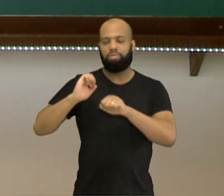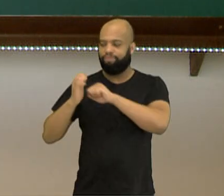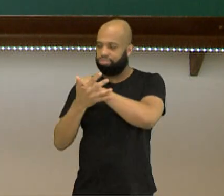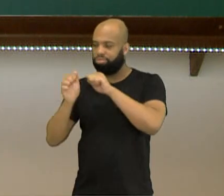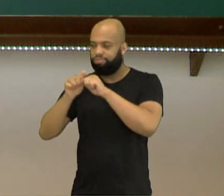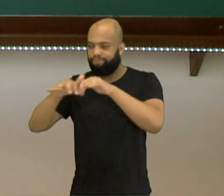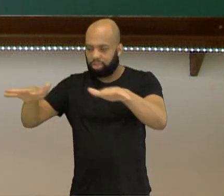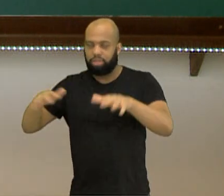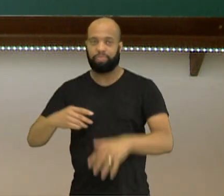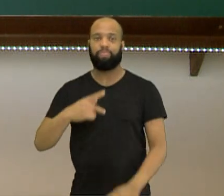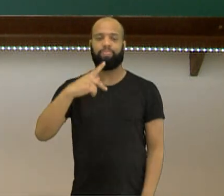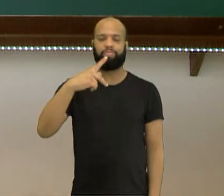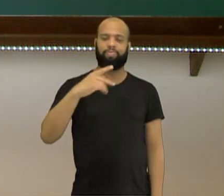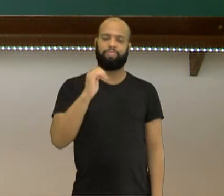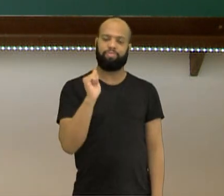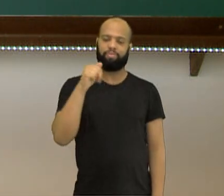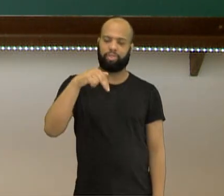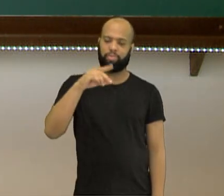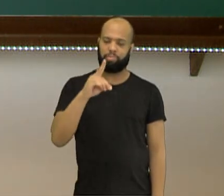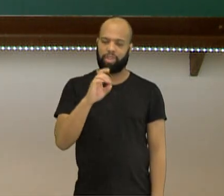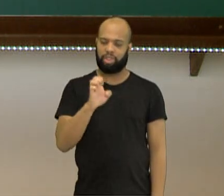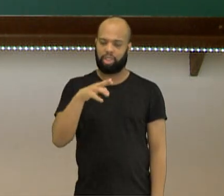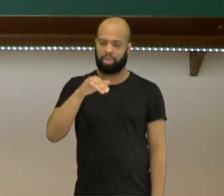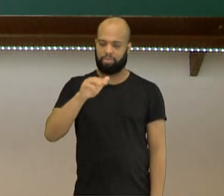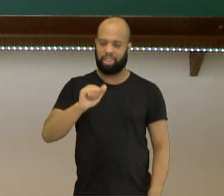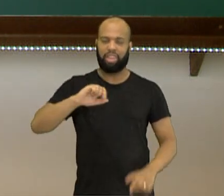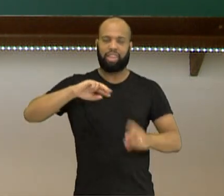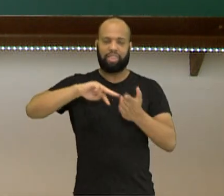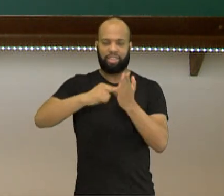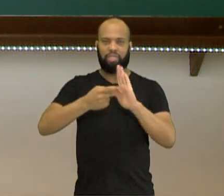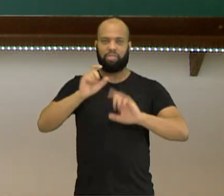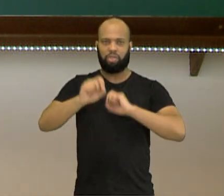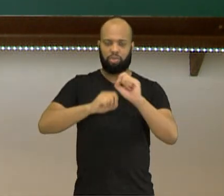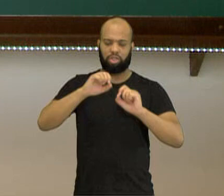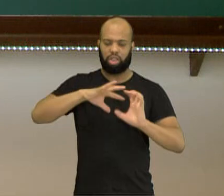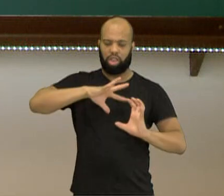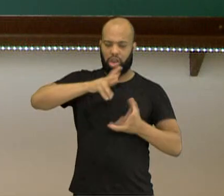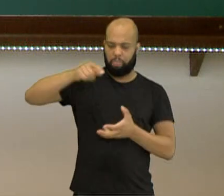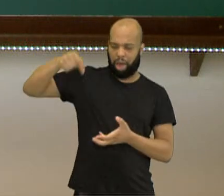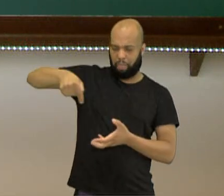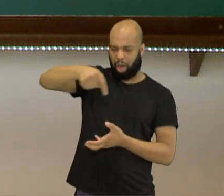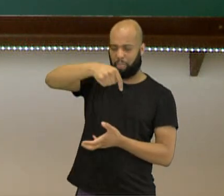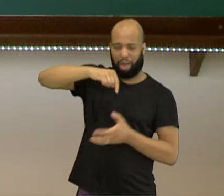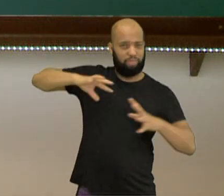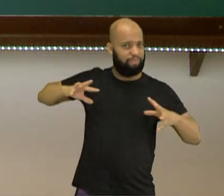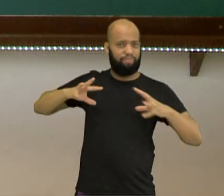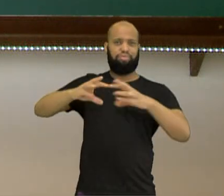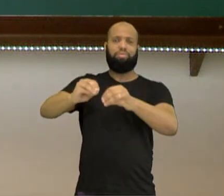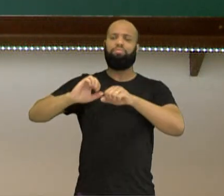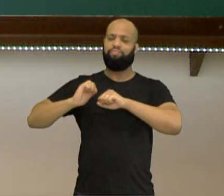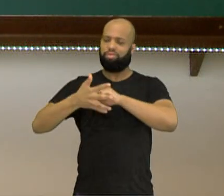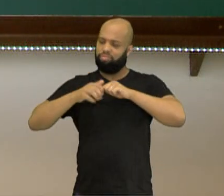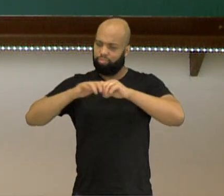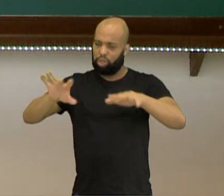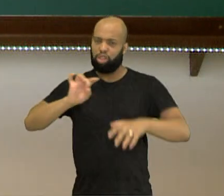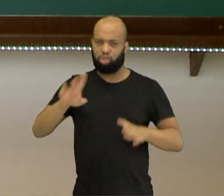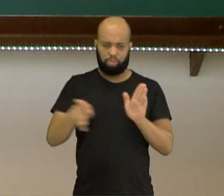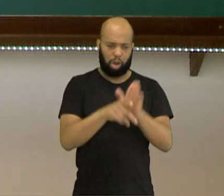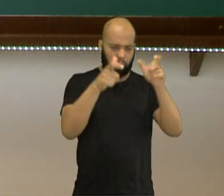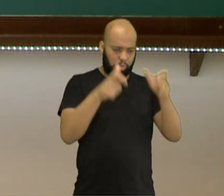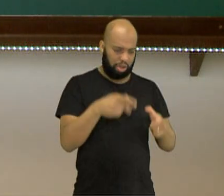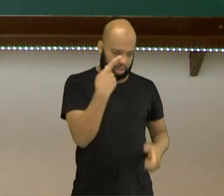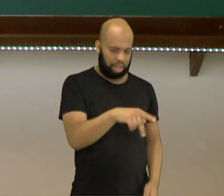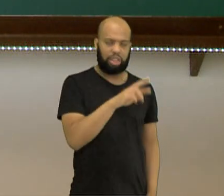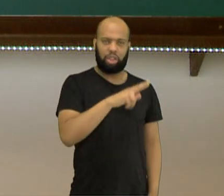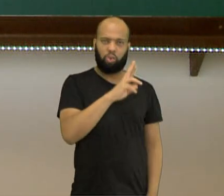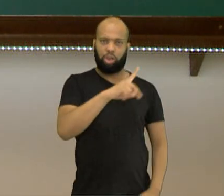Essa palavra pandemia equivale a algo que é global, não é só local. Por isso o